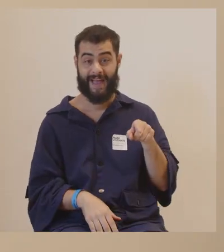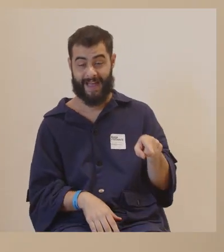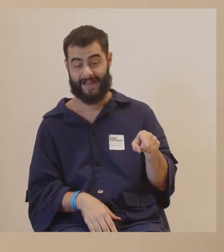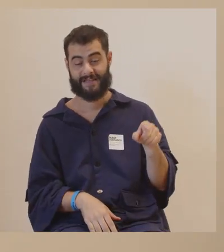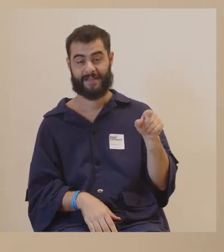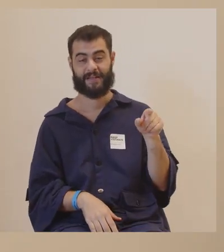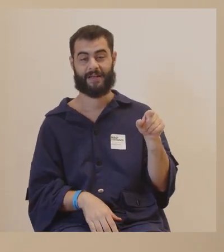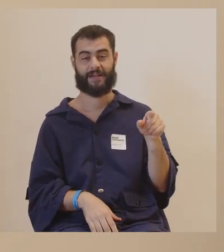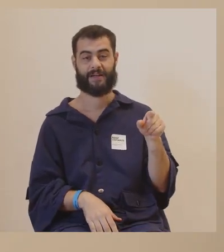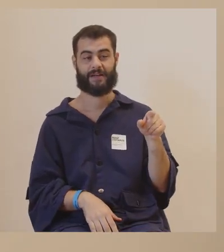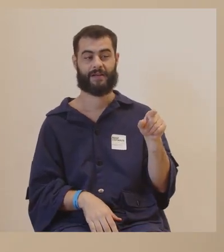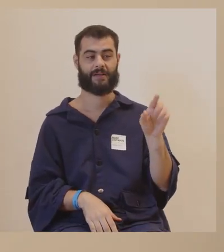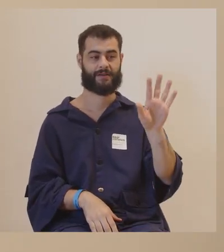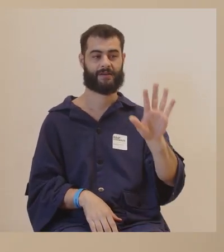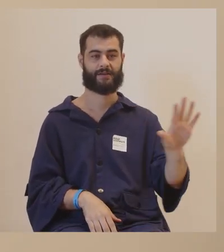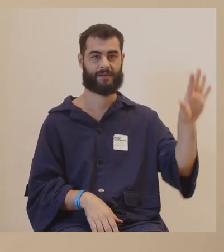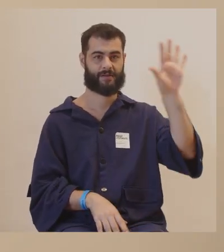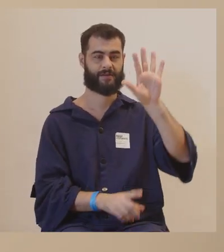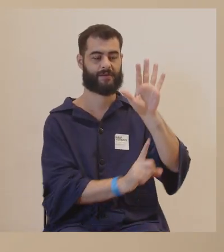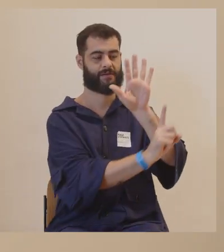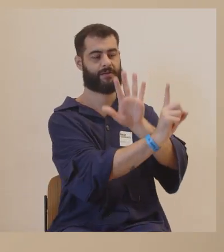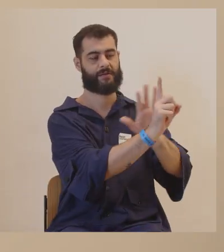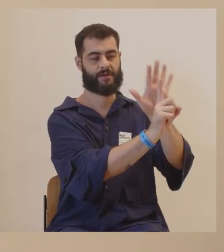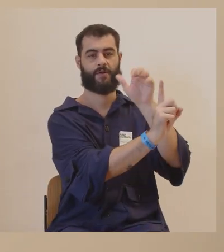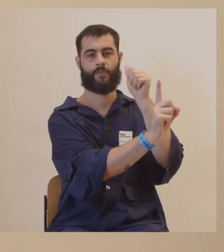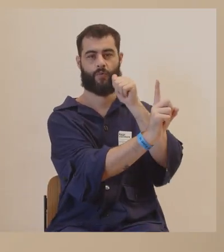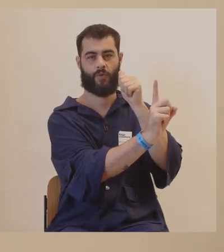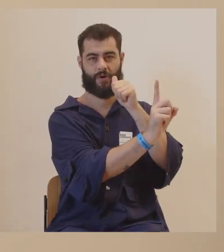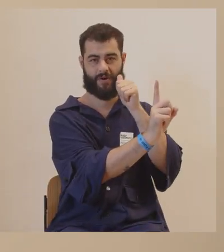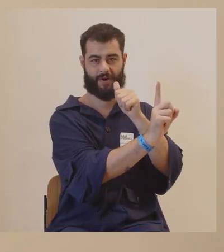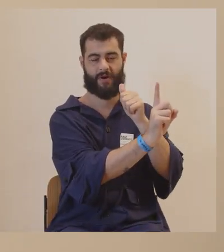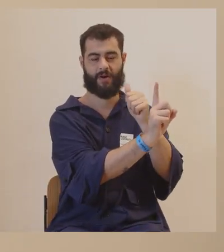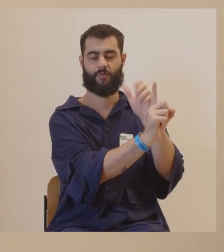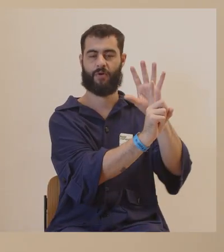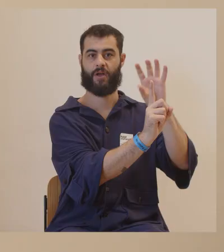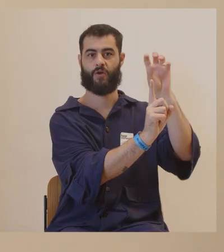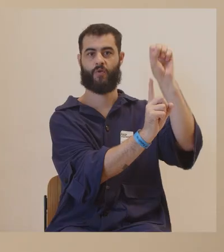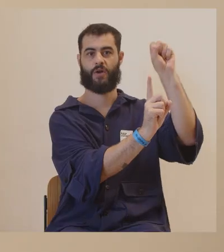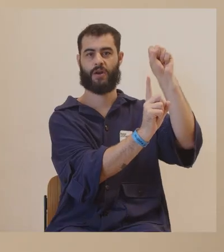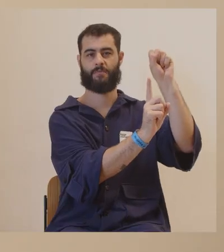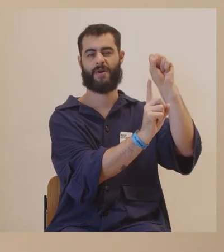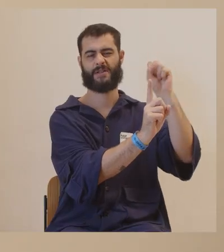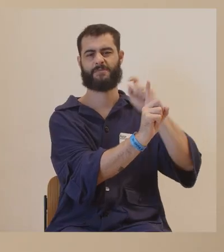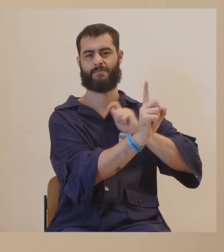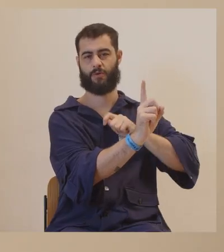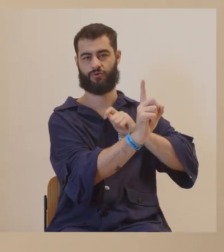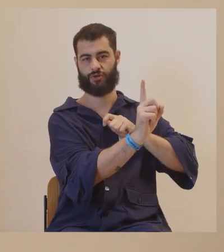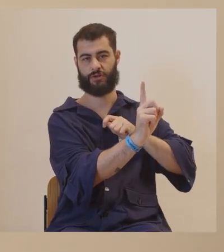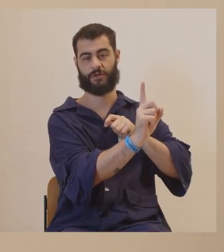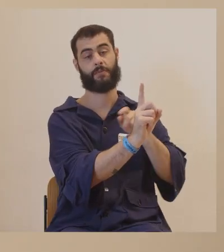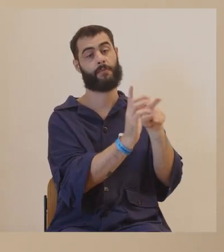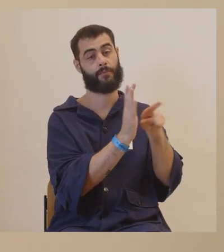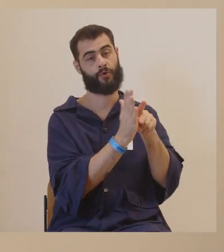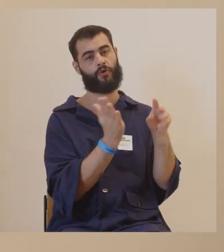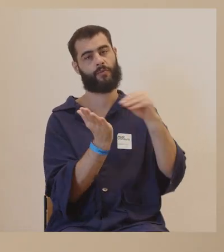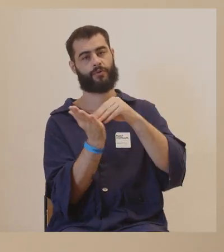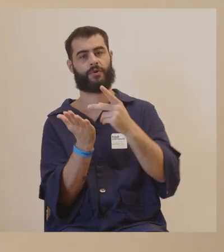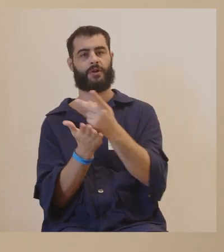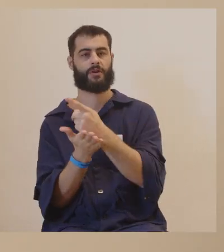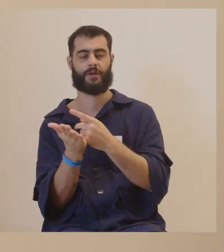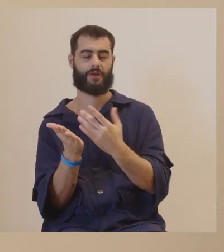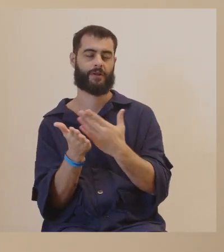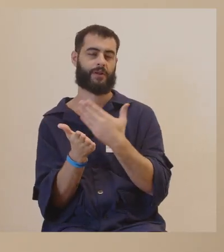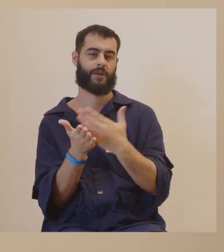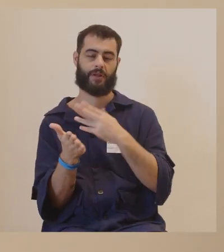da heroína maldita, né, que está dentro dessa literatura simbolista, emerge aqui para